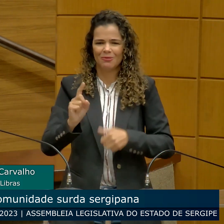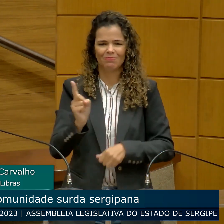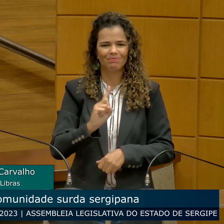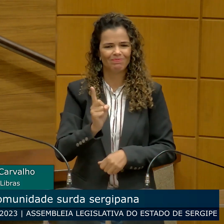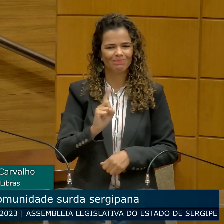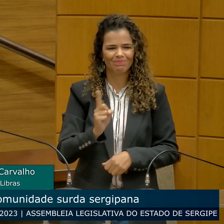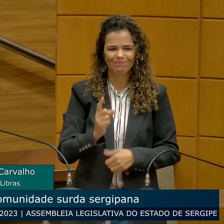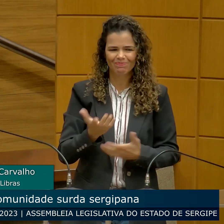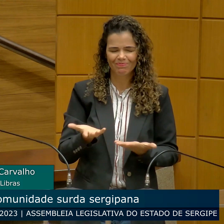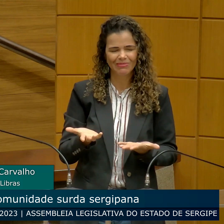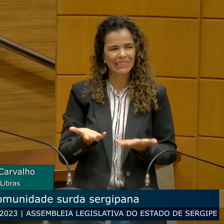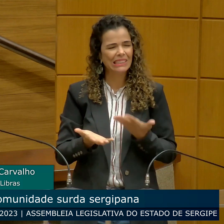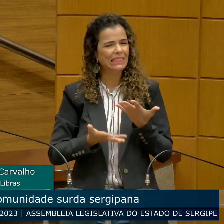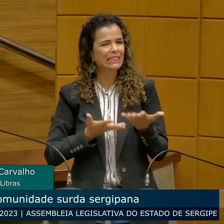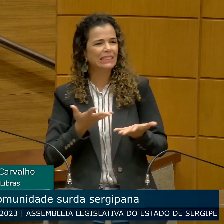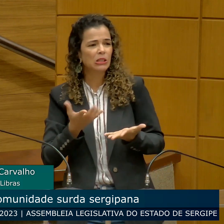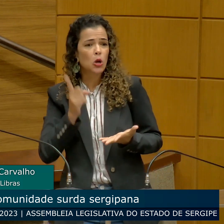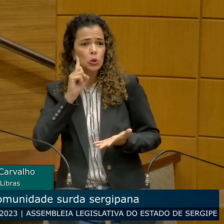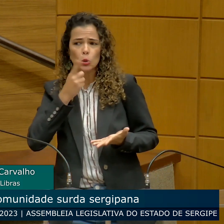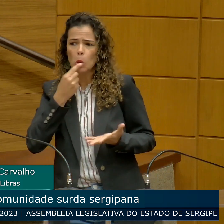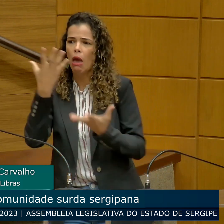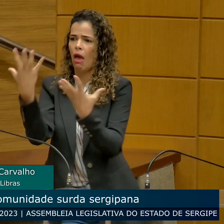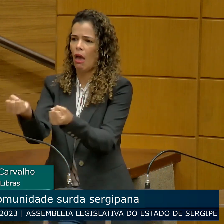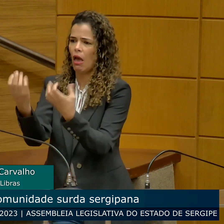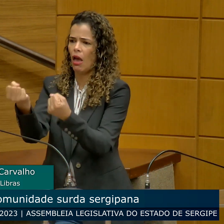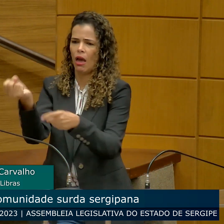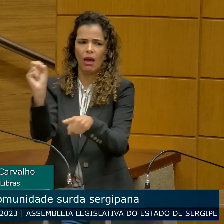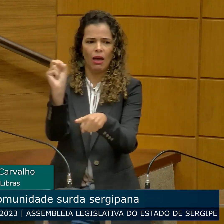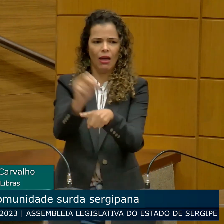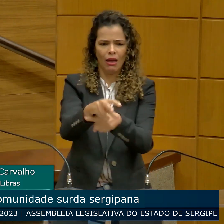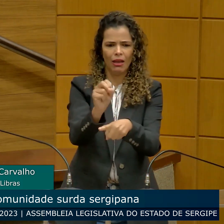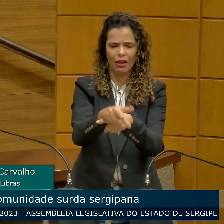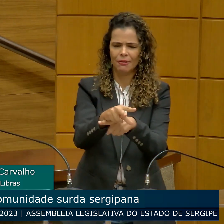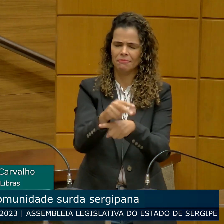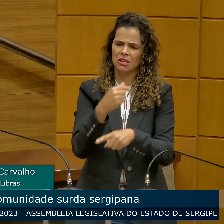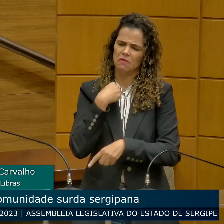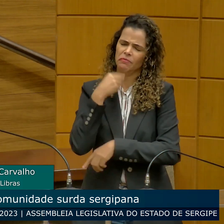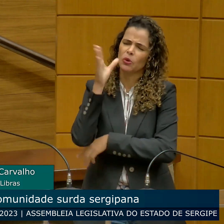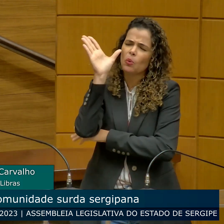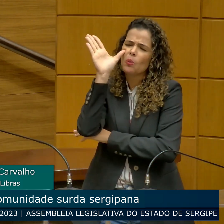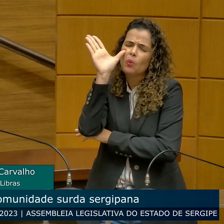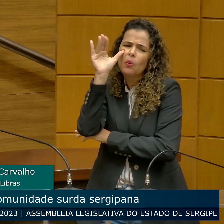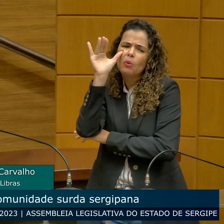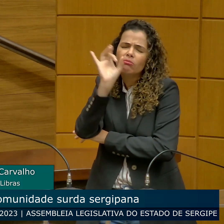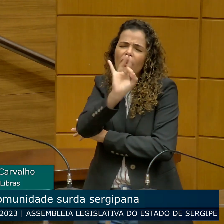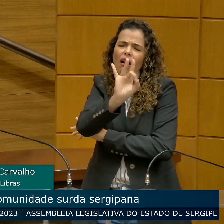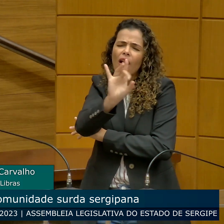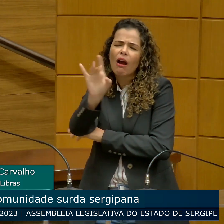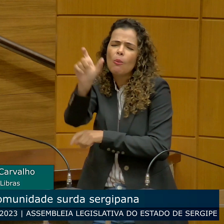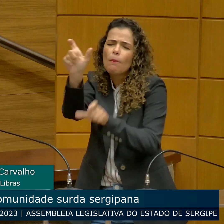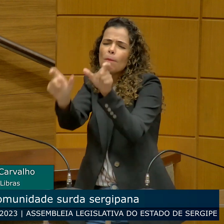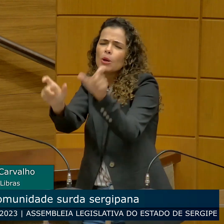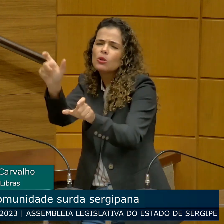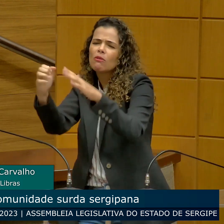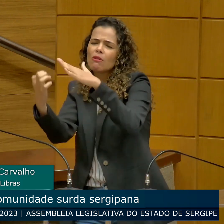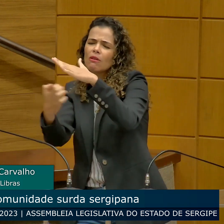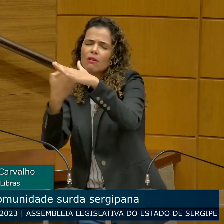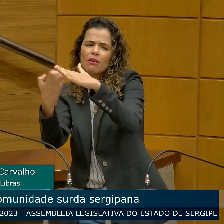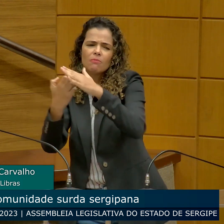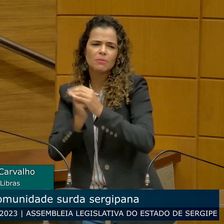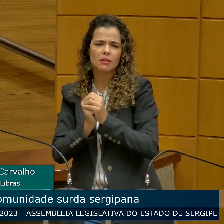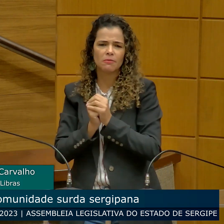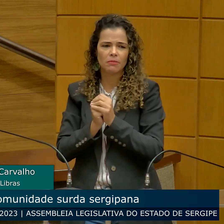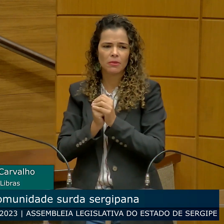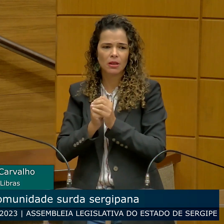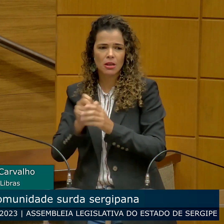eu via que não tinha o perfil, não combinava. E aí outros diziam, não, aceite, aceite. Eu tive essa